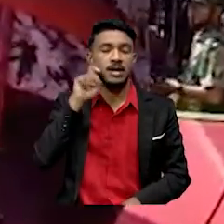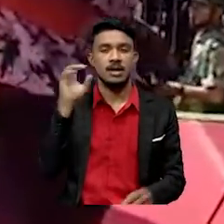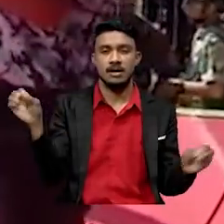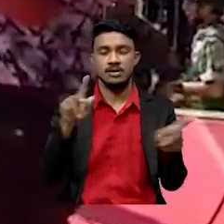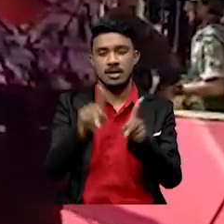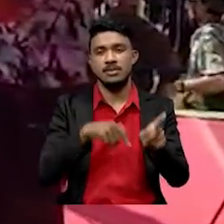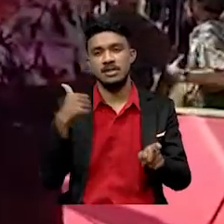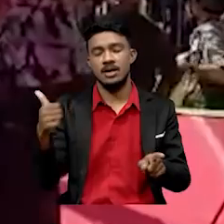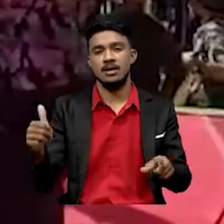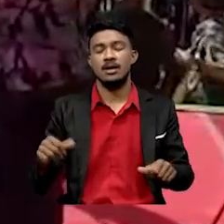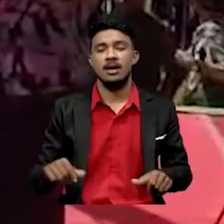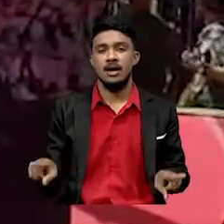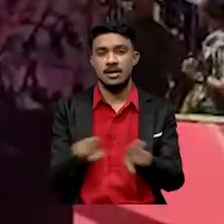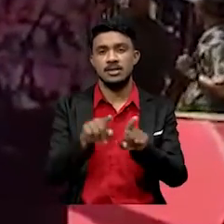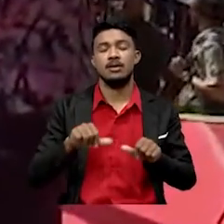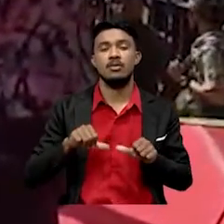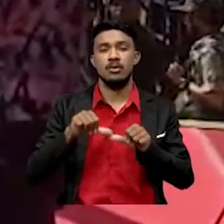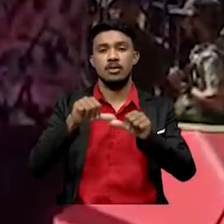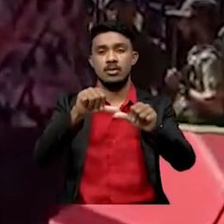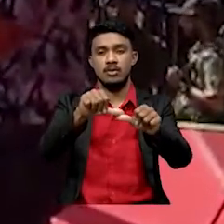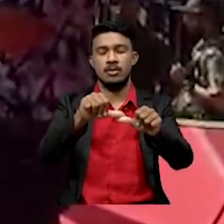Nia continuador,